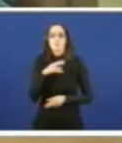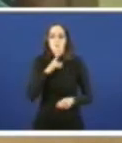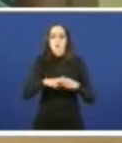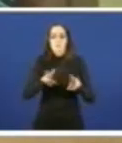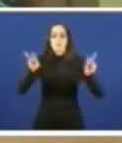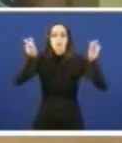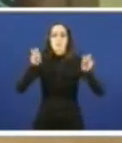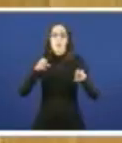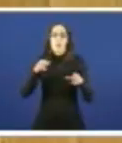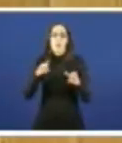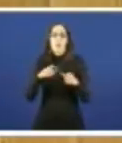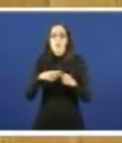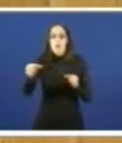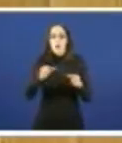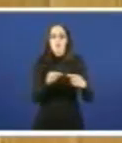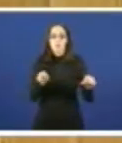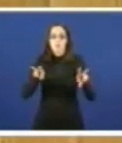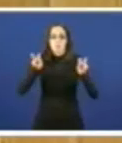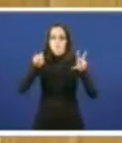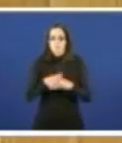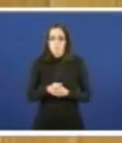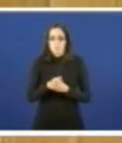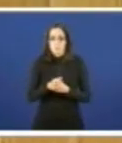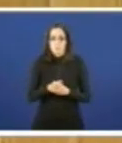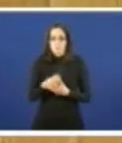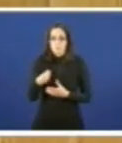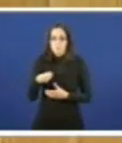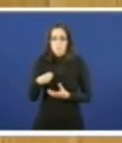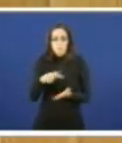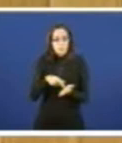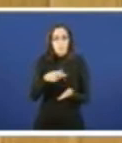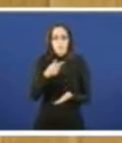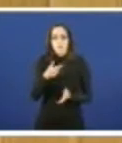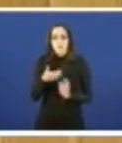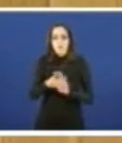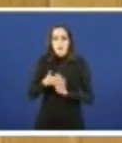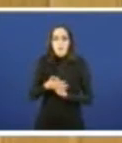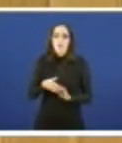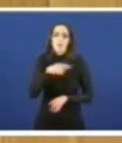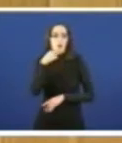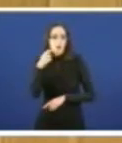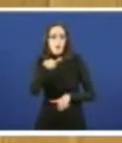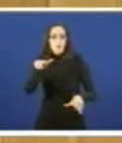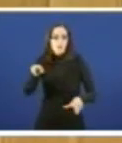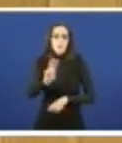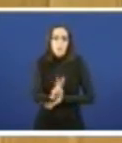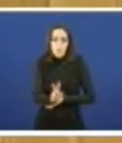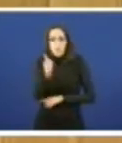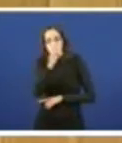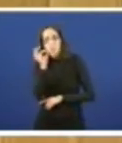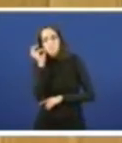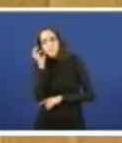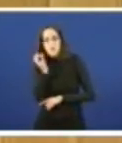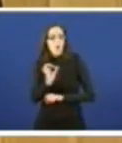versos maxistrais a dor das viúdas de mortos e das viúdas de vivas, a dor dos abandoados e